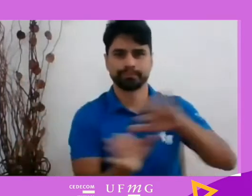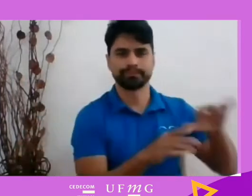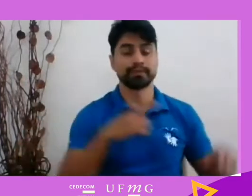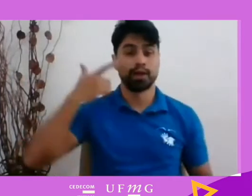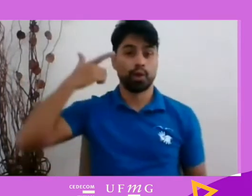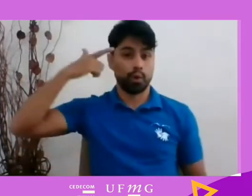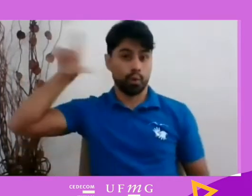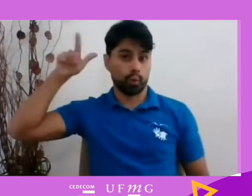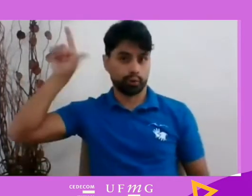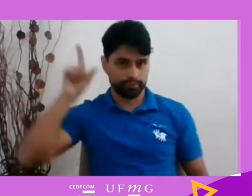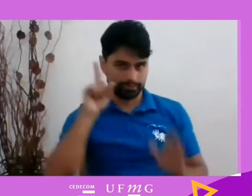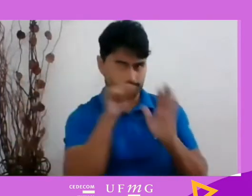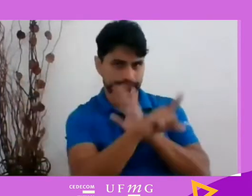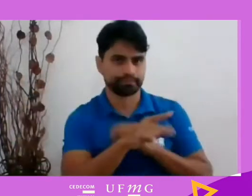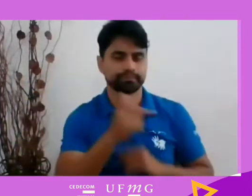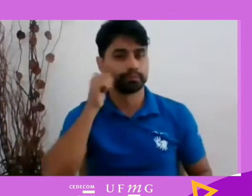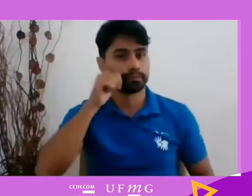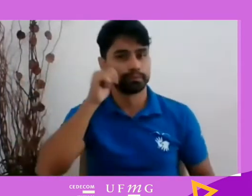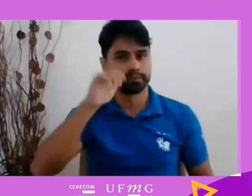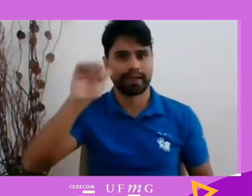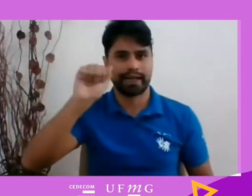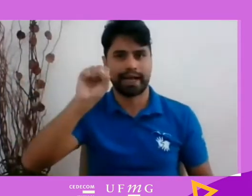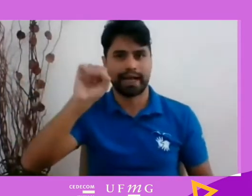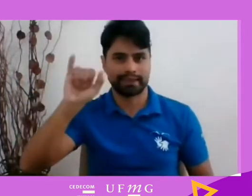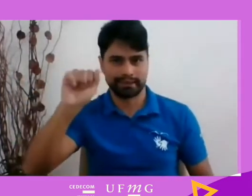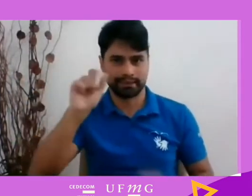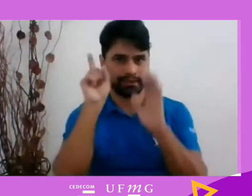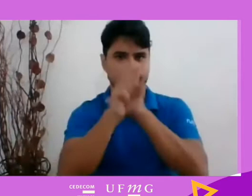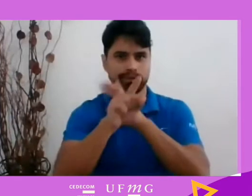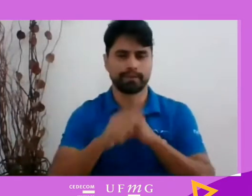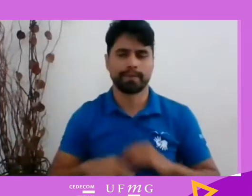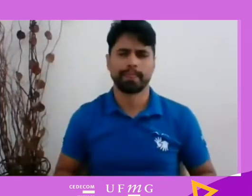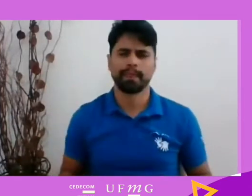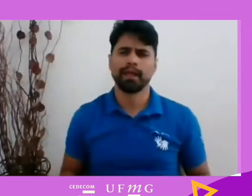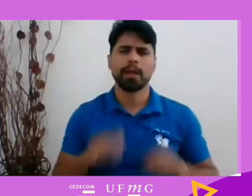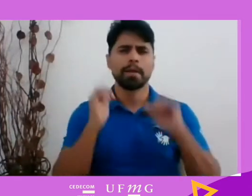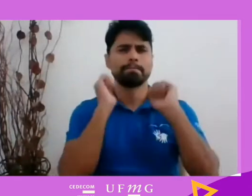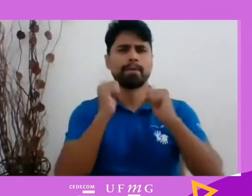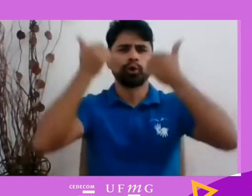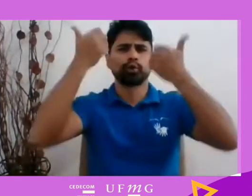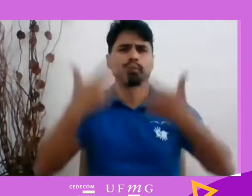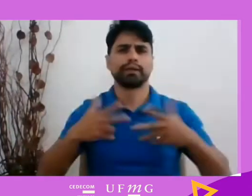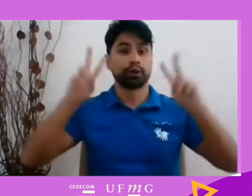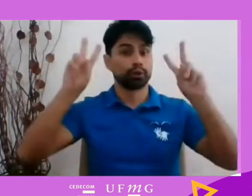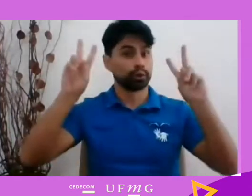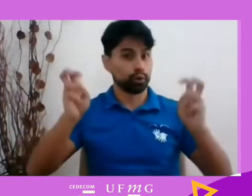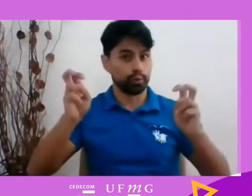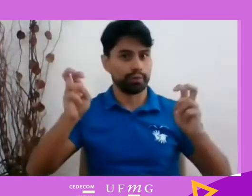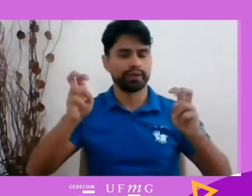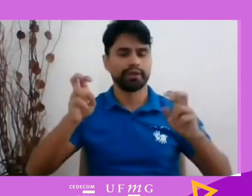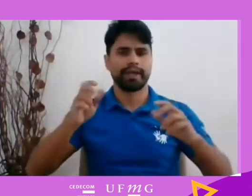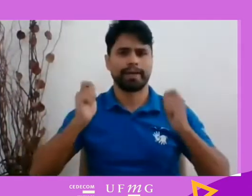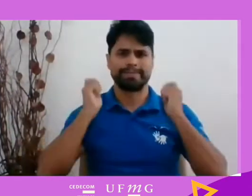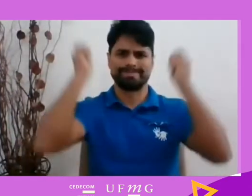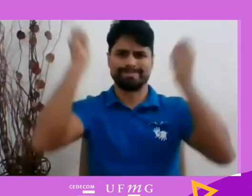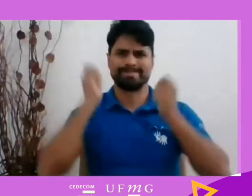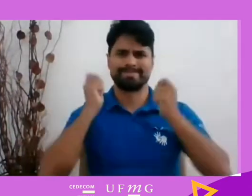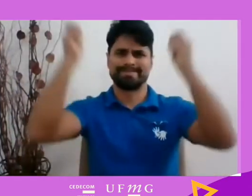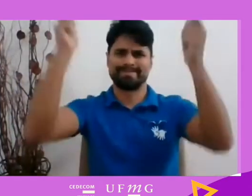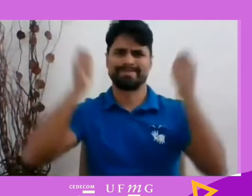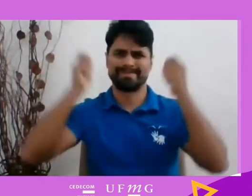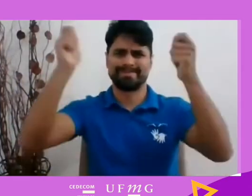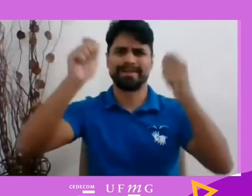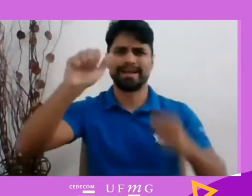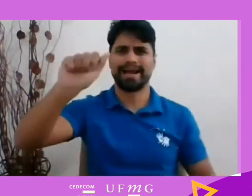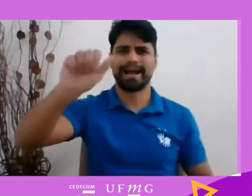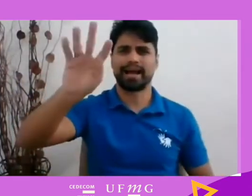poderiam falar sobre ativismo digital e eleições municipais, considerando que elas estão chegando nesse momento louco? Esse é